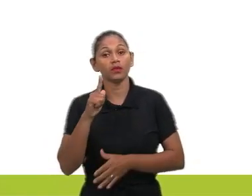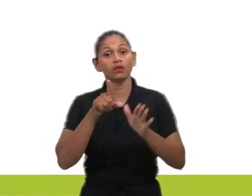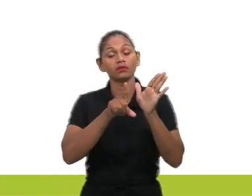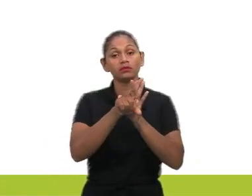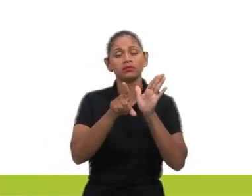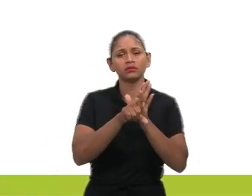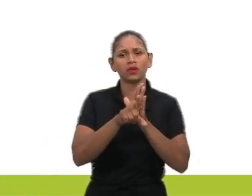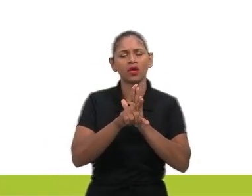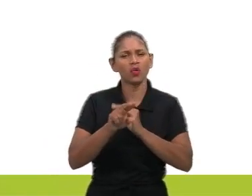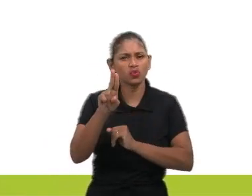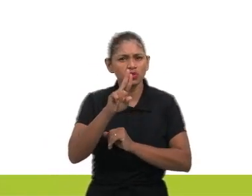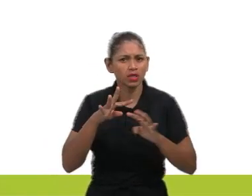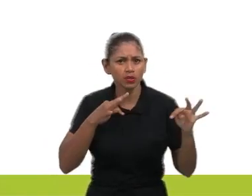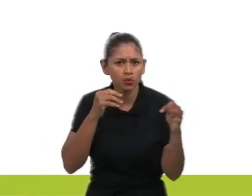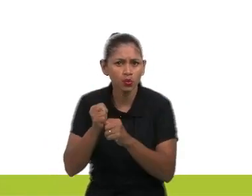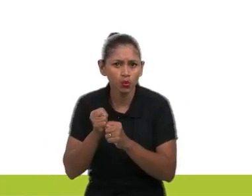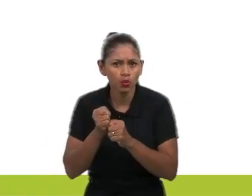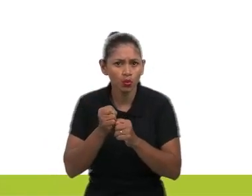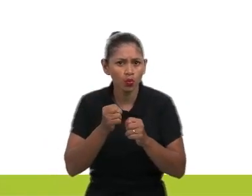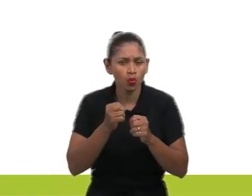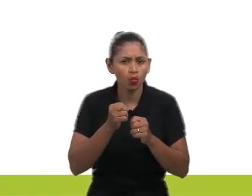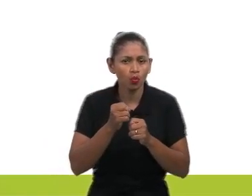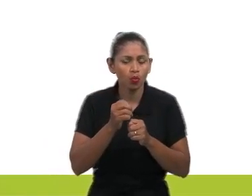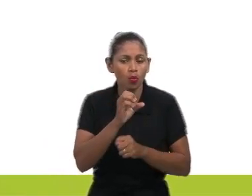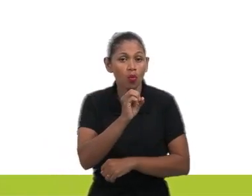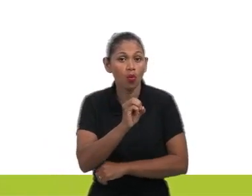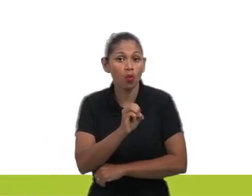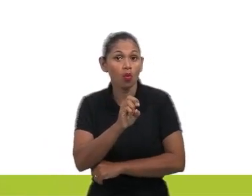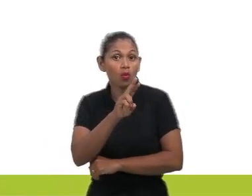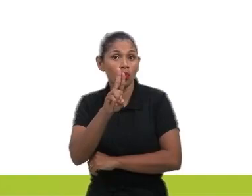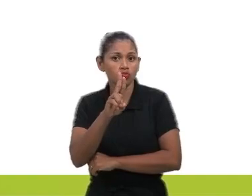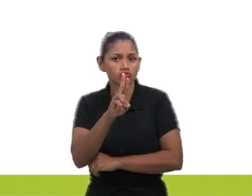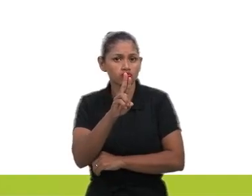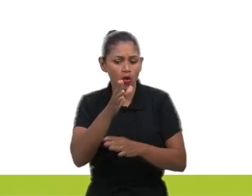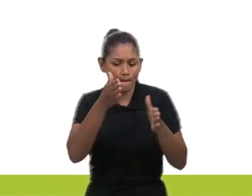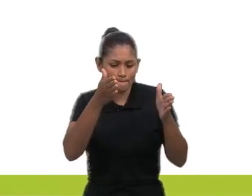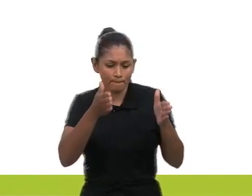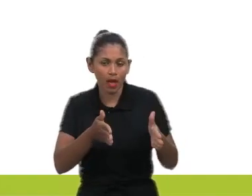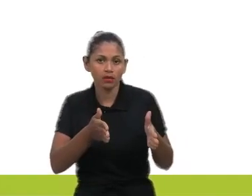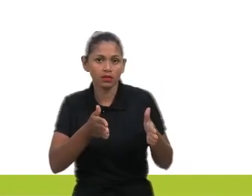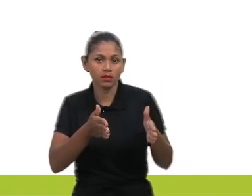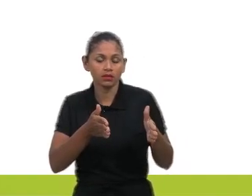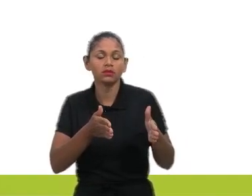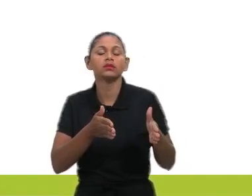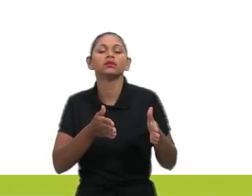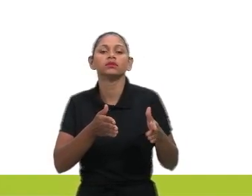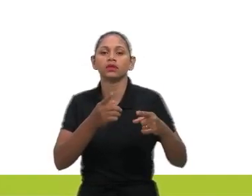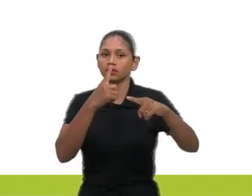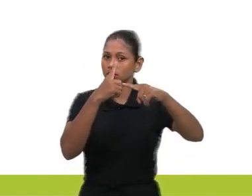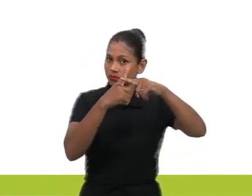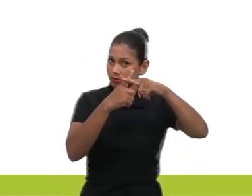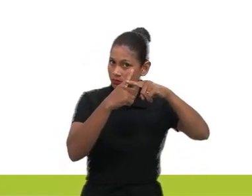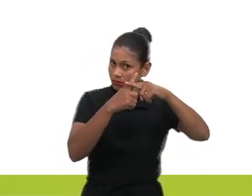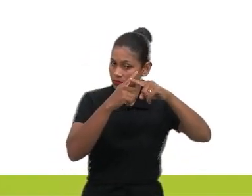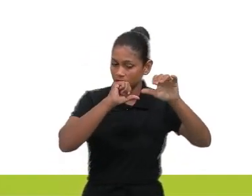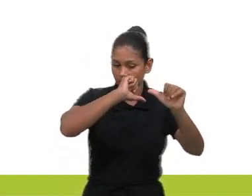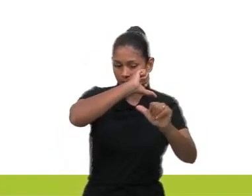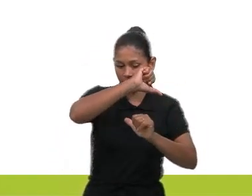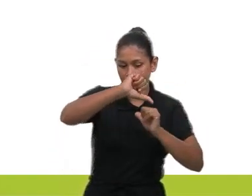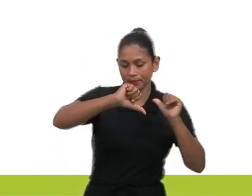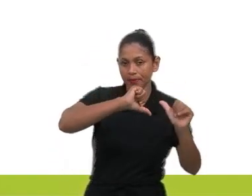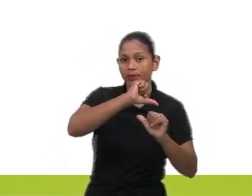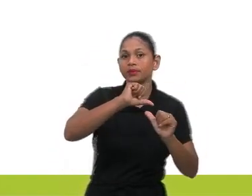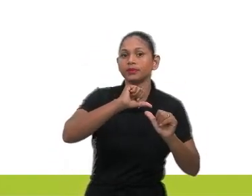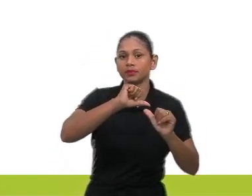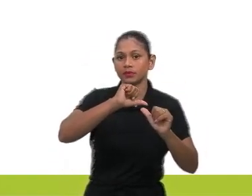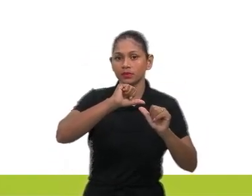usar todos ou só uma parte? Se você utiliza todos, você permuta. O que é permutar? É multiplicar a quantidade pelos seus números